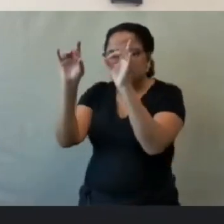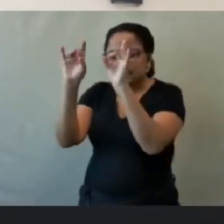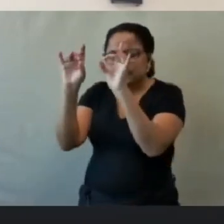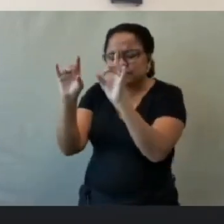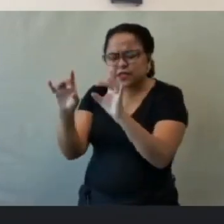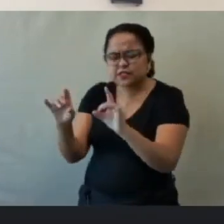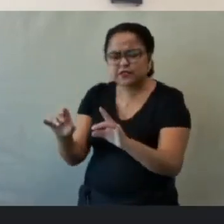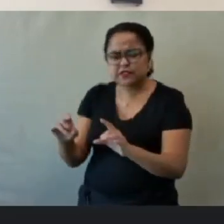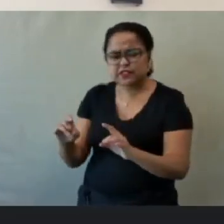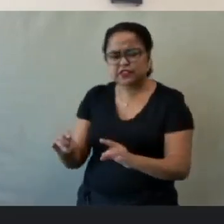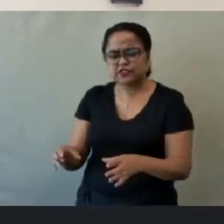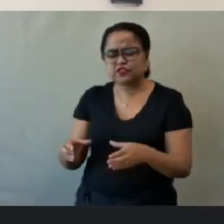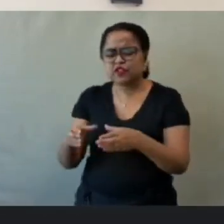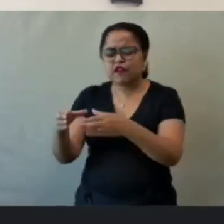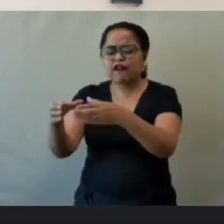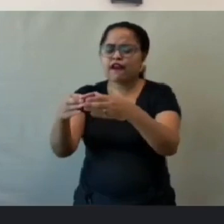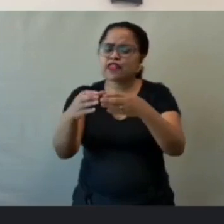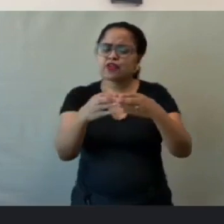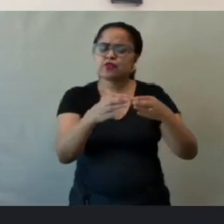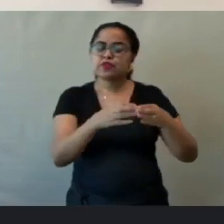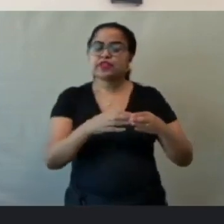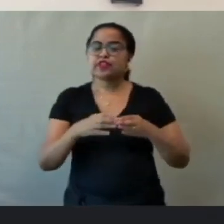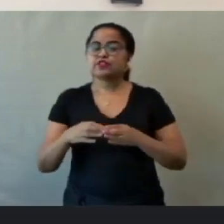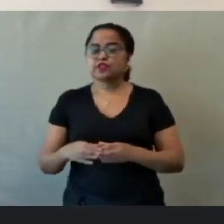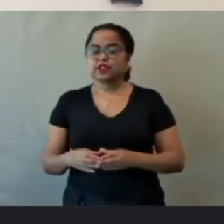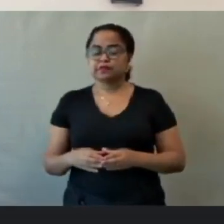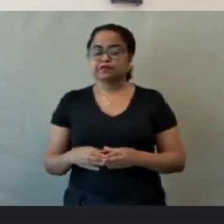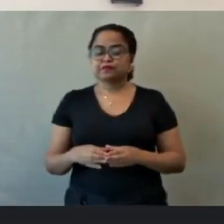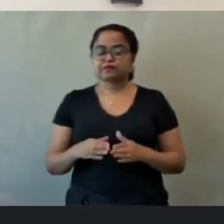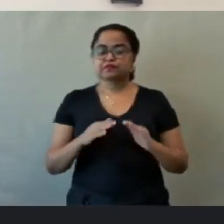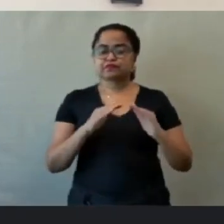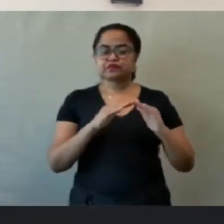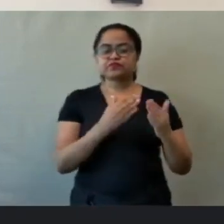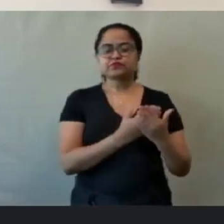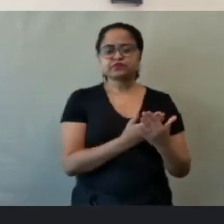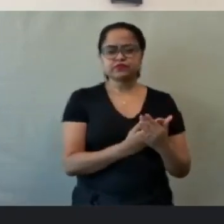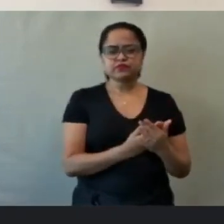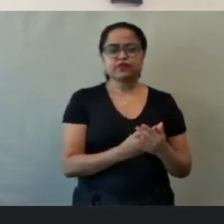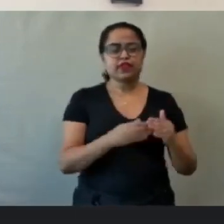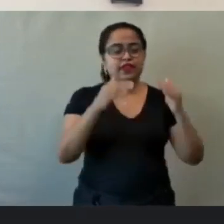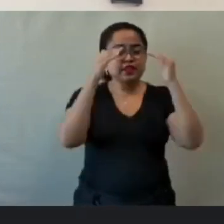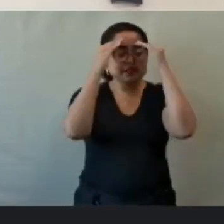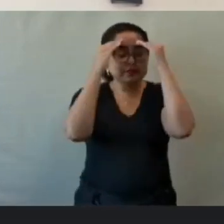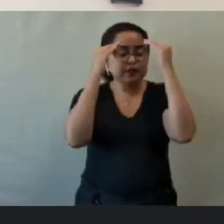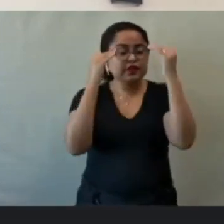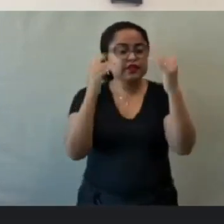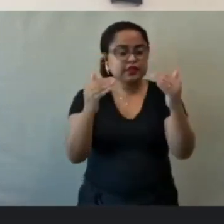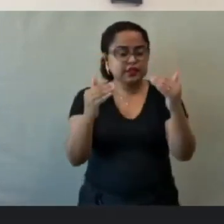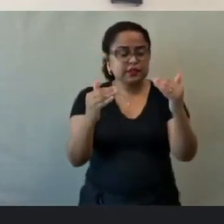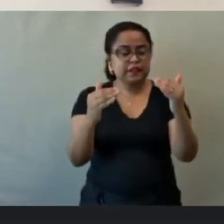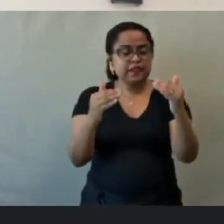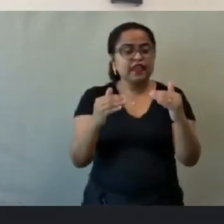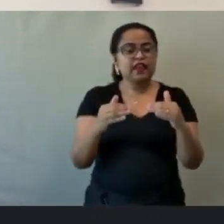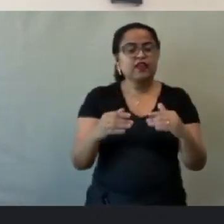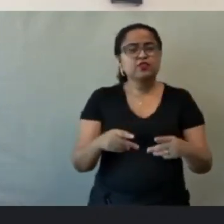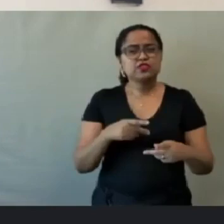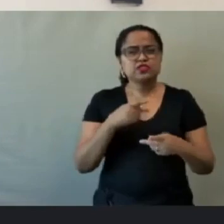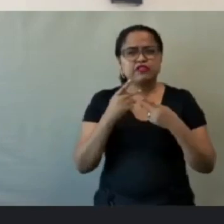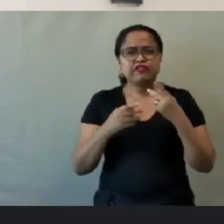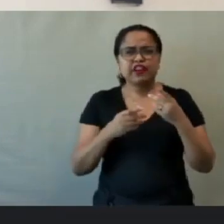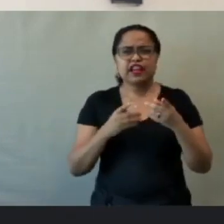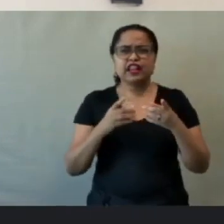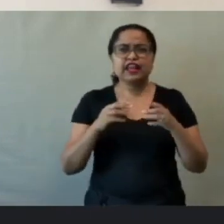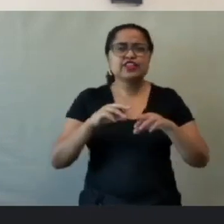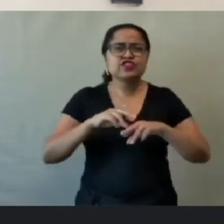de cada comunidade escolar. Então, e aí respeitar essa diversidade. Quando a gente fala de diversidade, é importante sempre